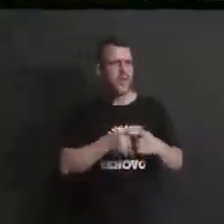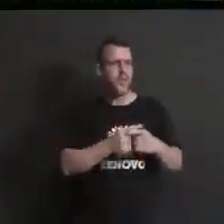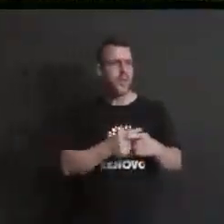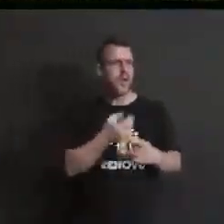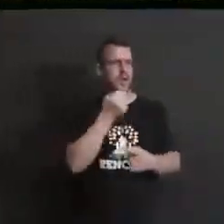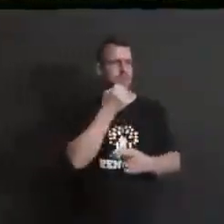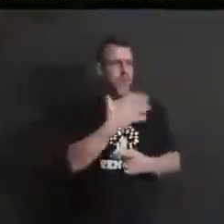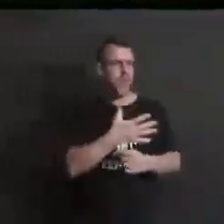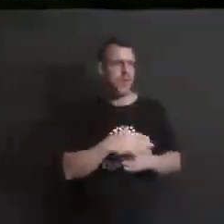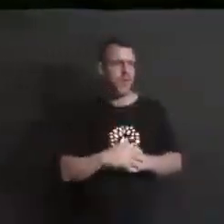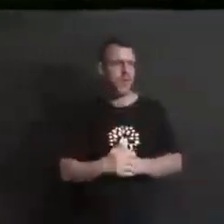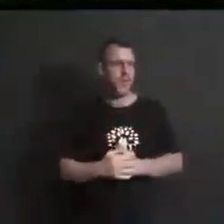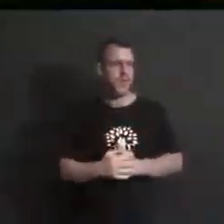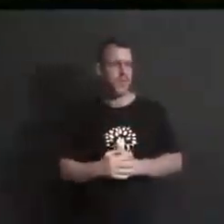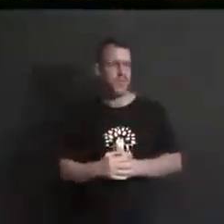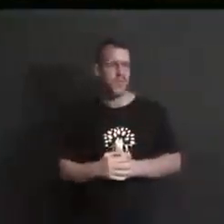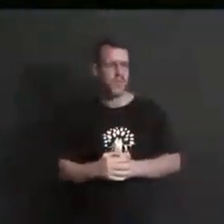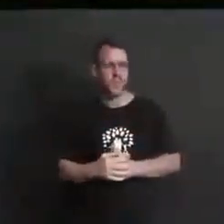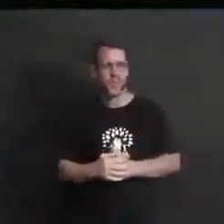pena,